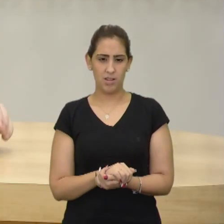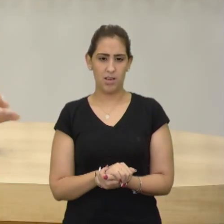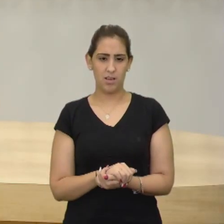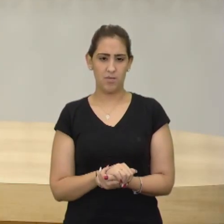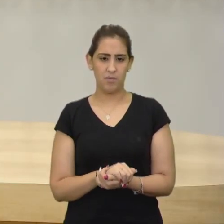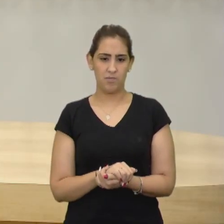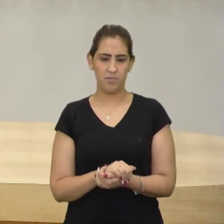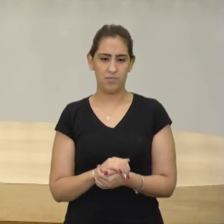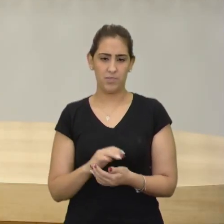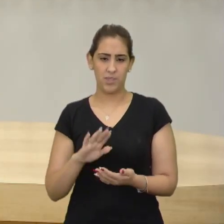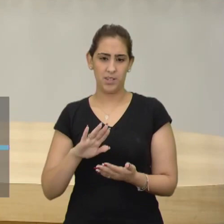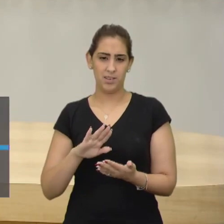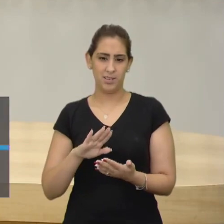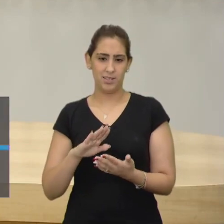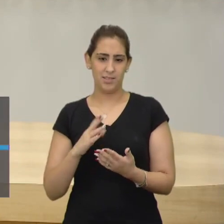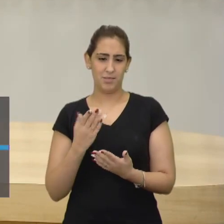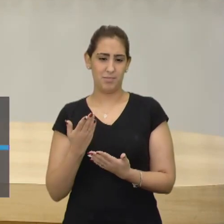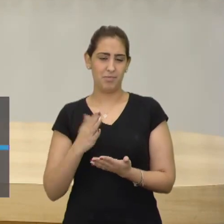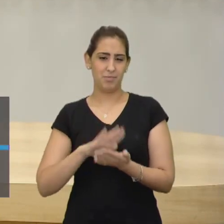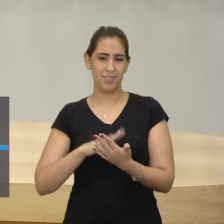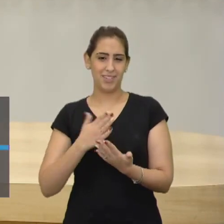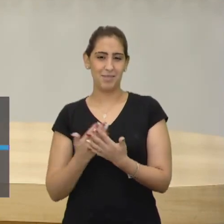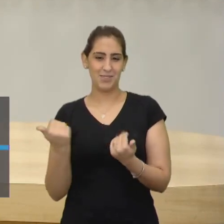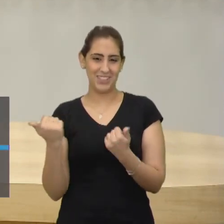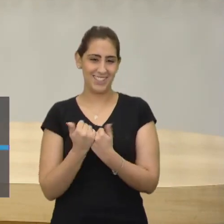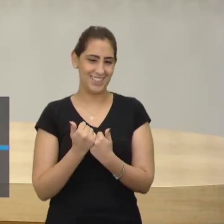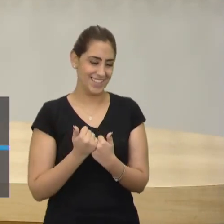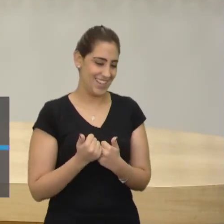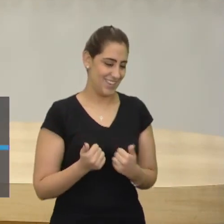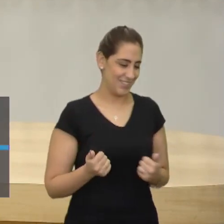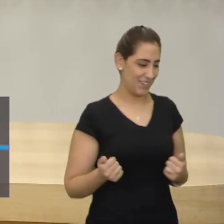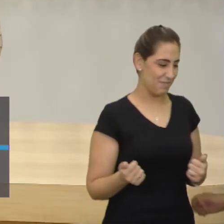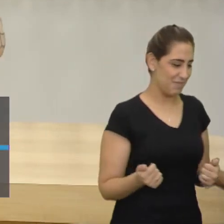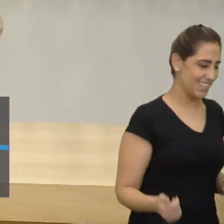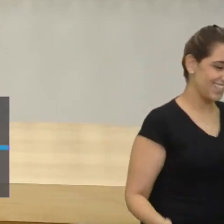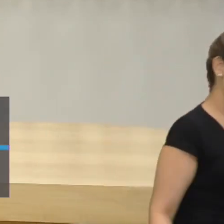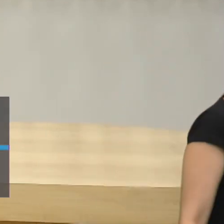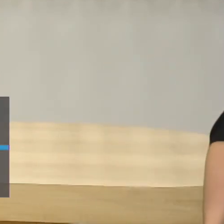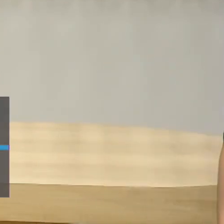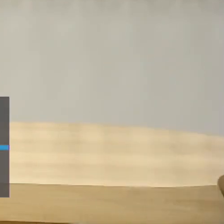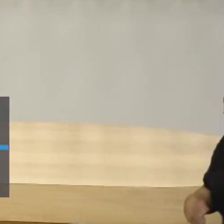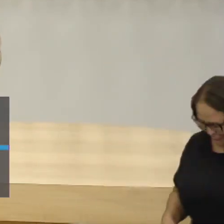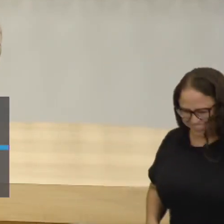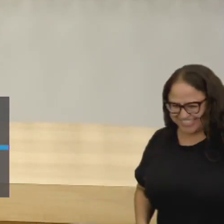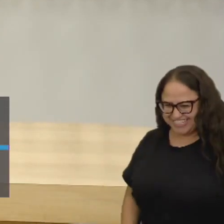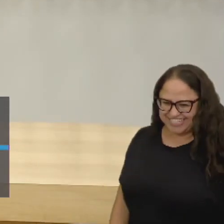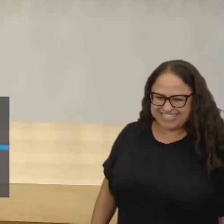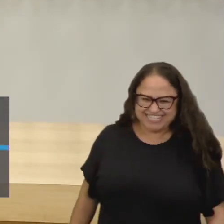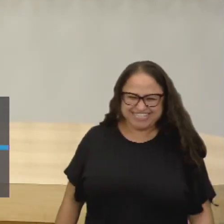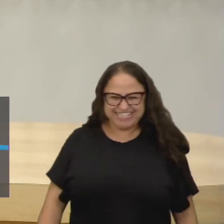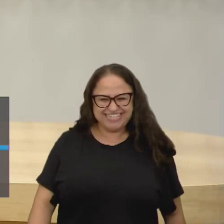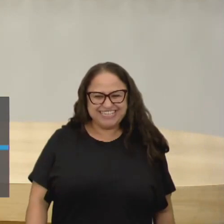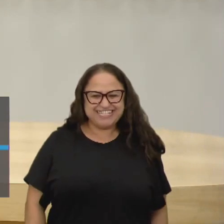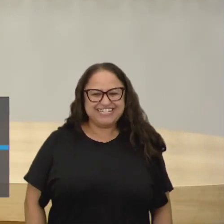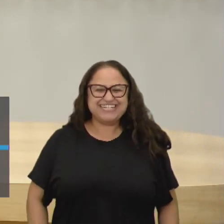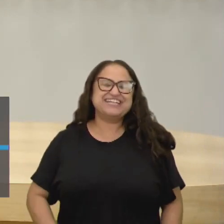Um pouco para dizer o seguinte, há fronteiras, né, que a gente vai estabelecendo entre